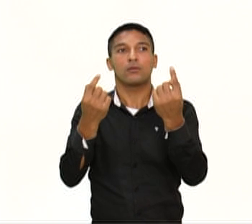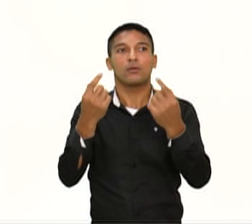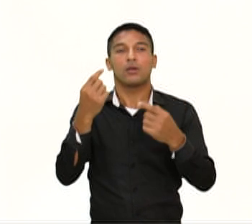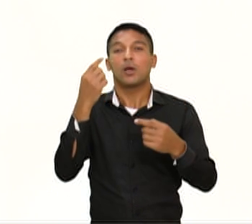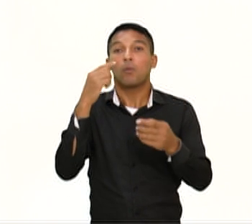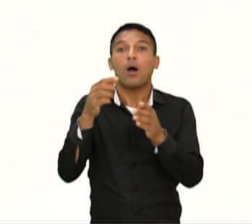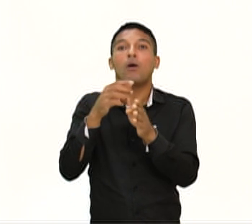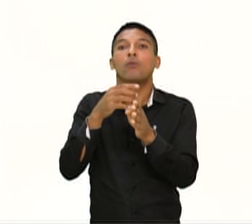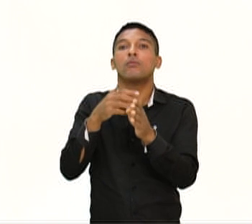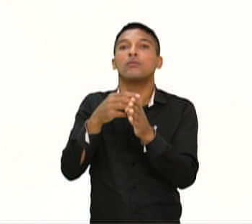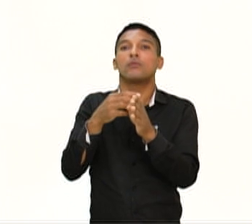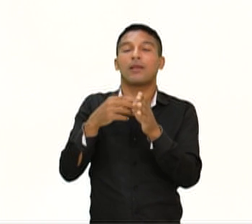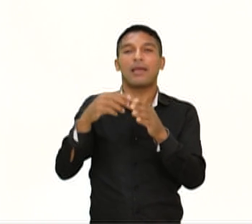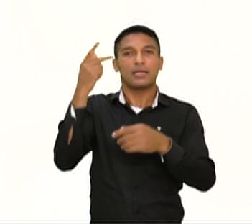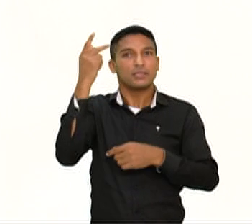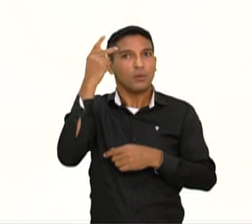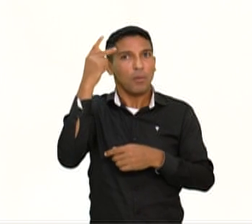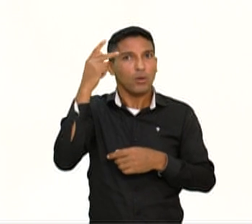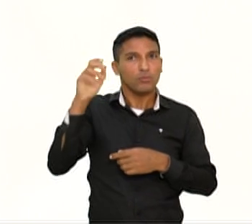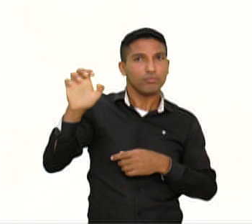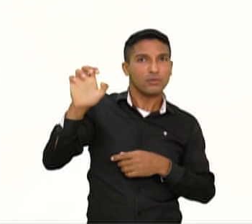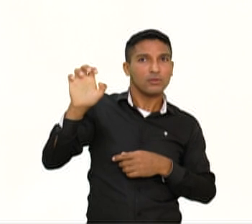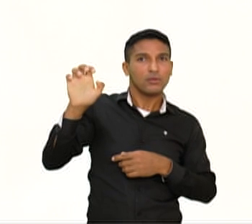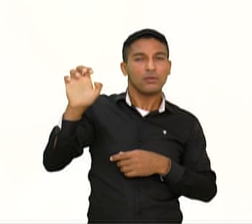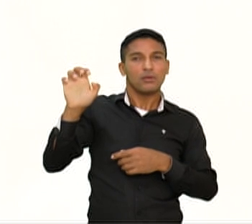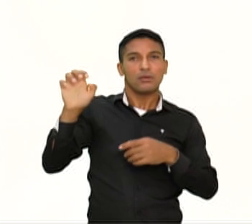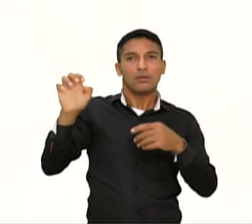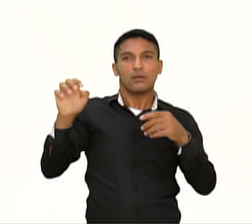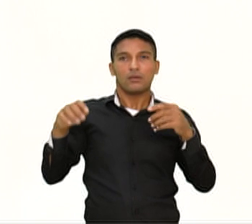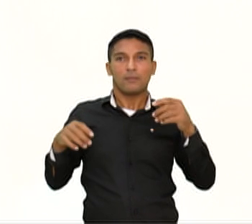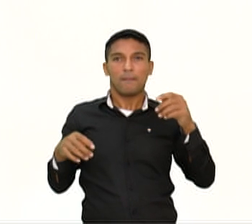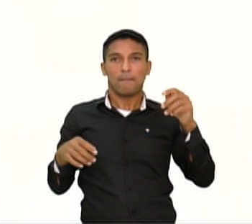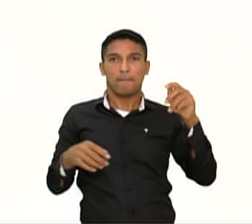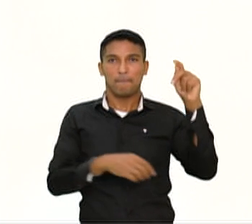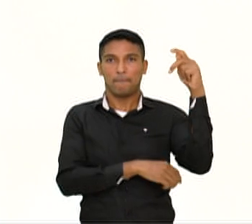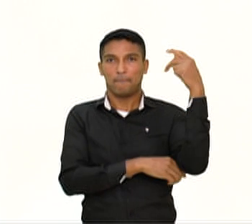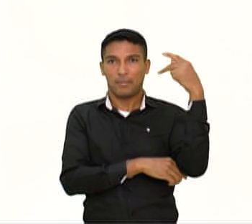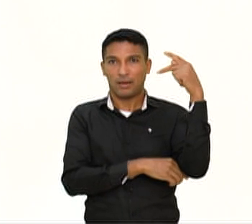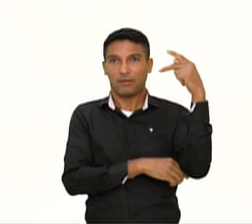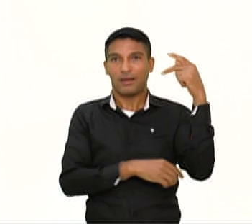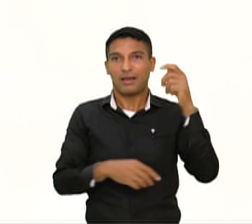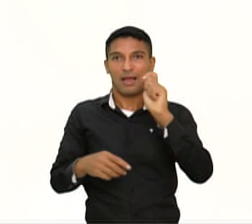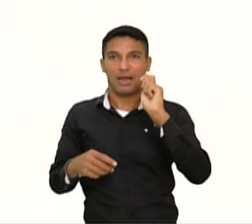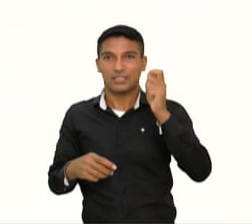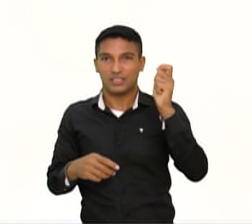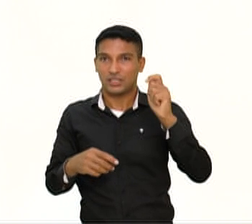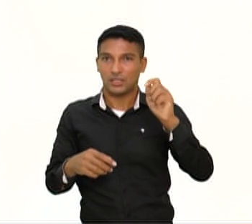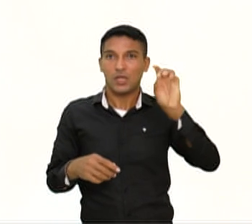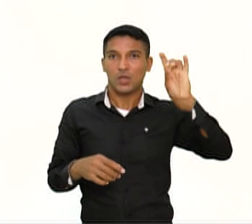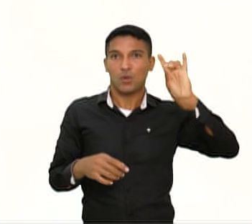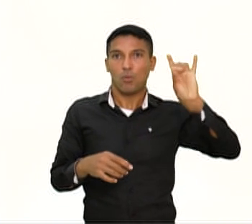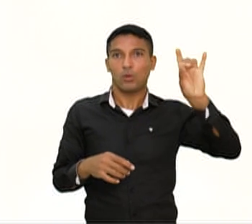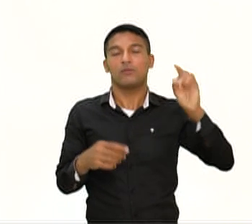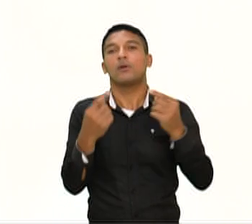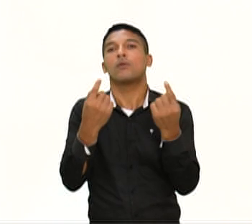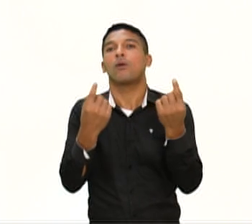limite com o estado de São Paulo, Paraguai, Argentina ou Bolívia. Qual que não faz? Bora lá fazer, voltamos já já.